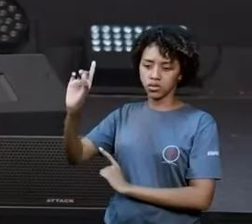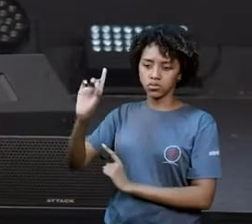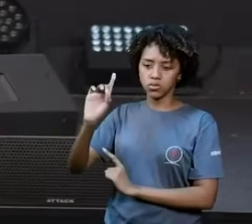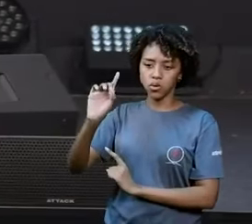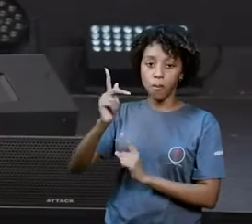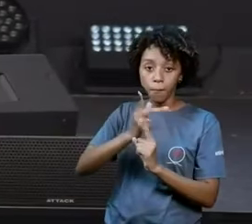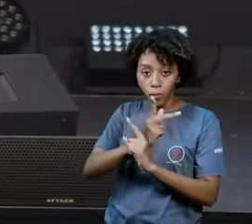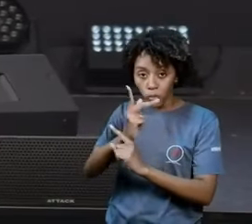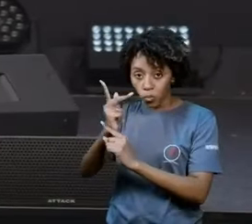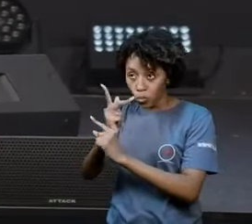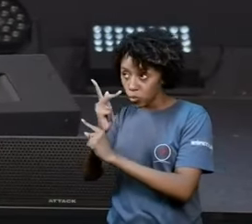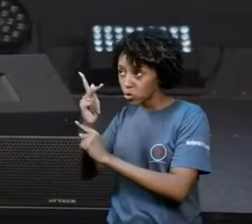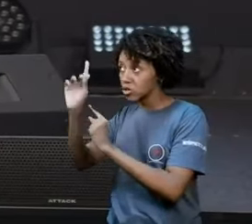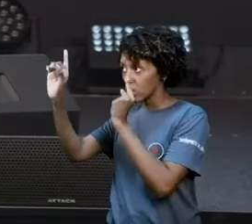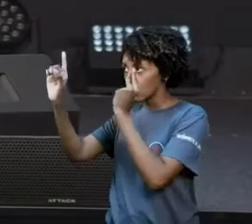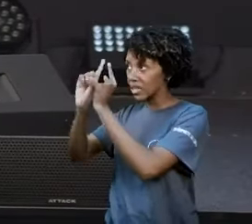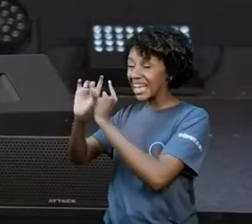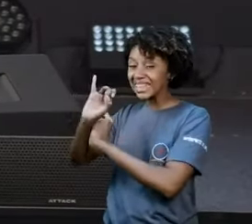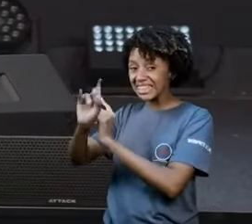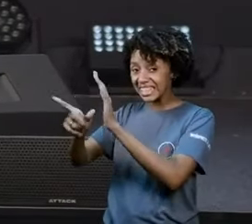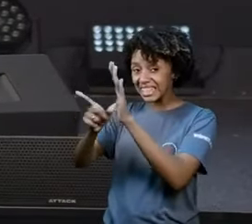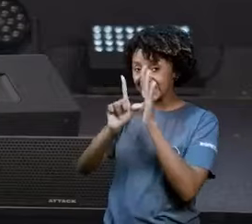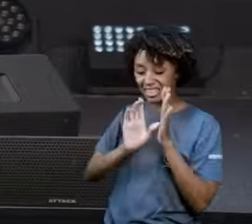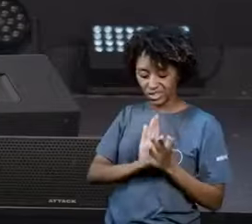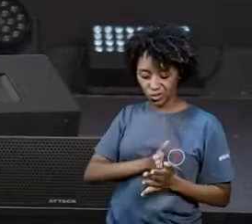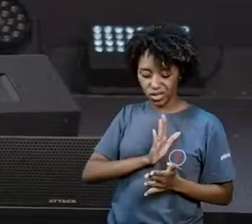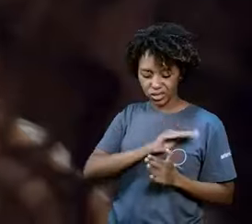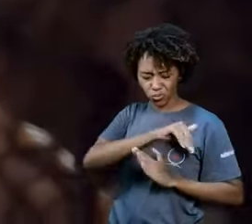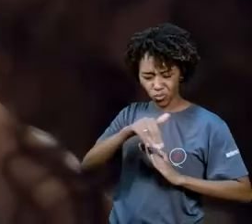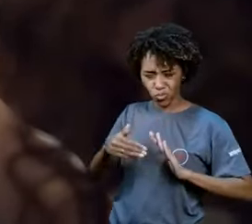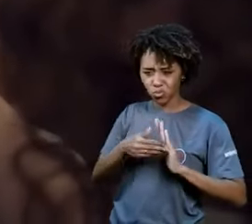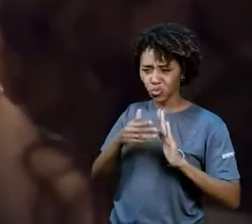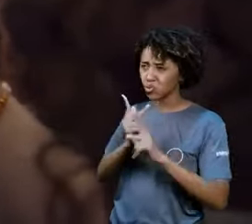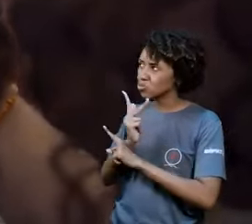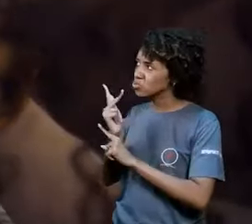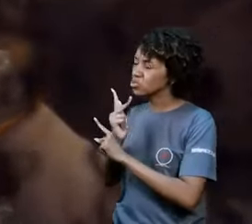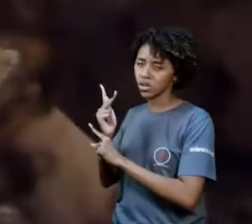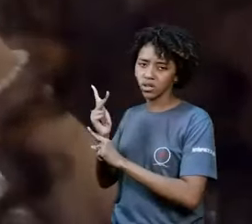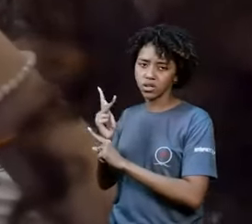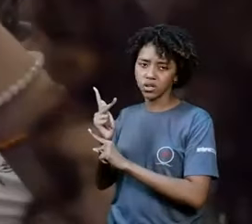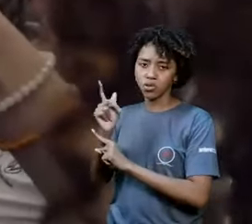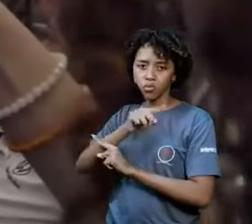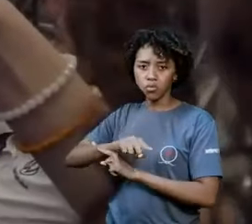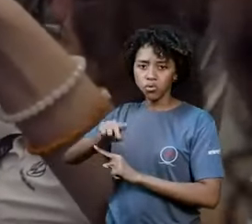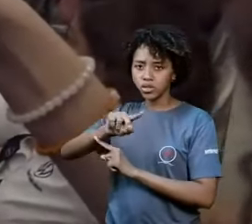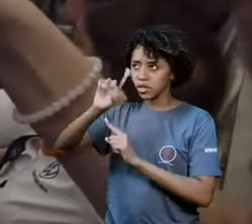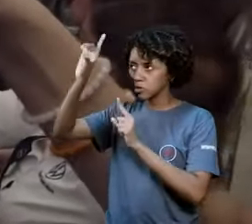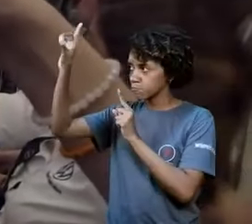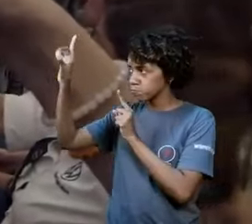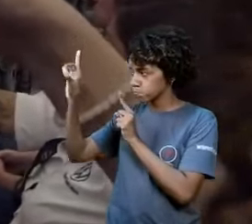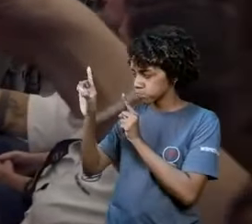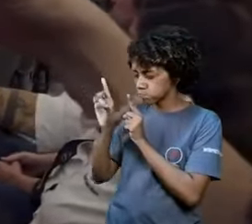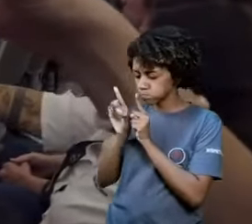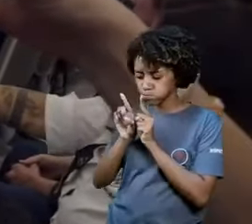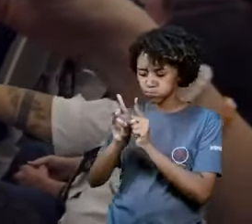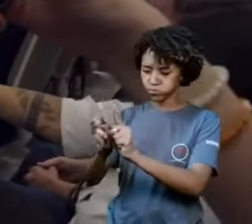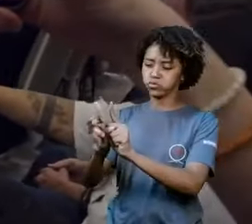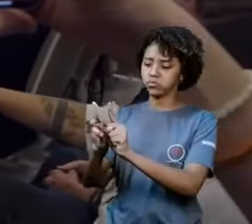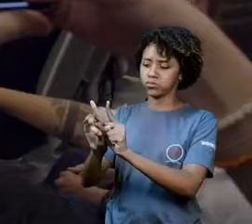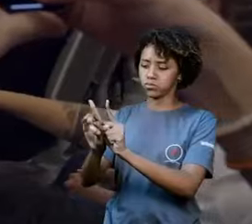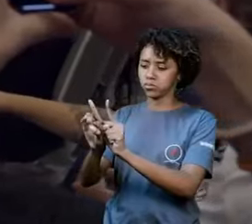achareis quando me buscardes de todo o vosso coração serei achado de vóz vocês vão me